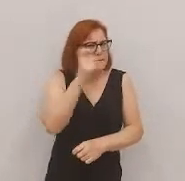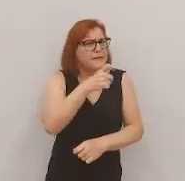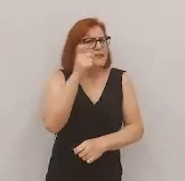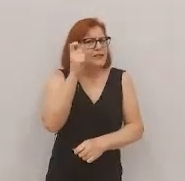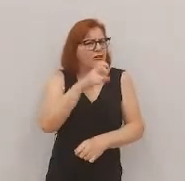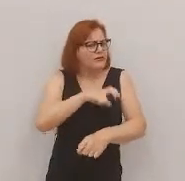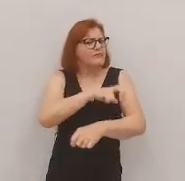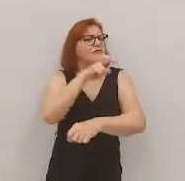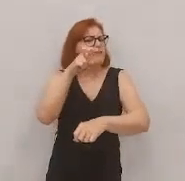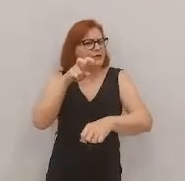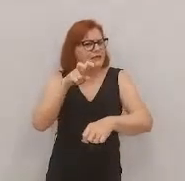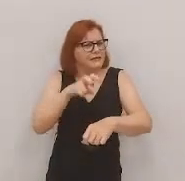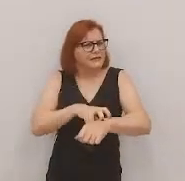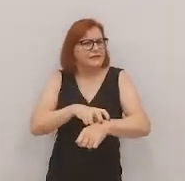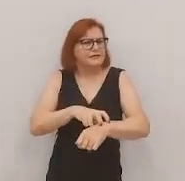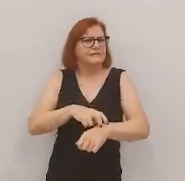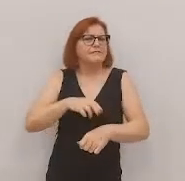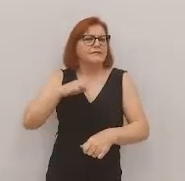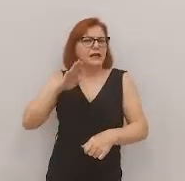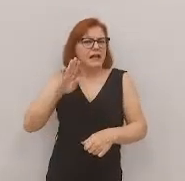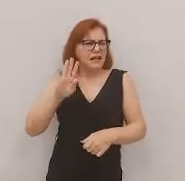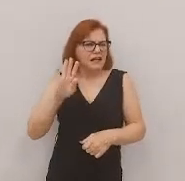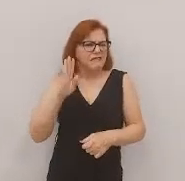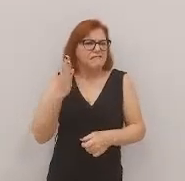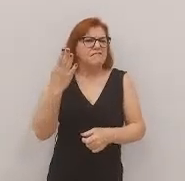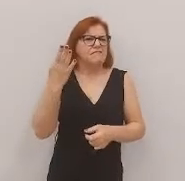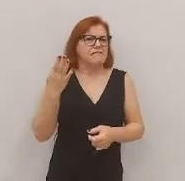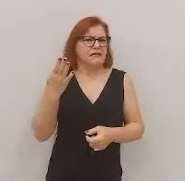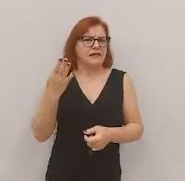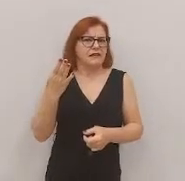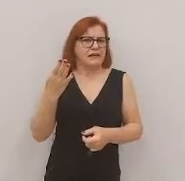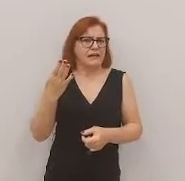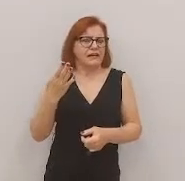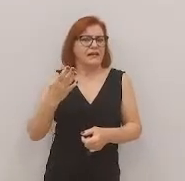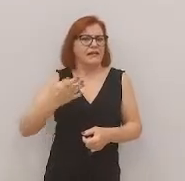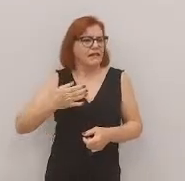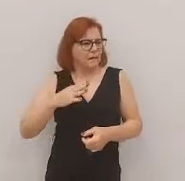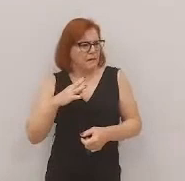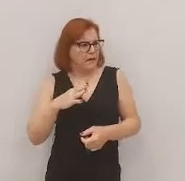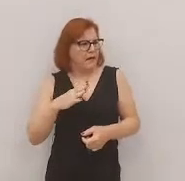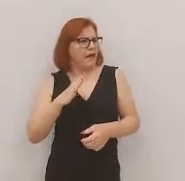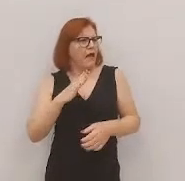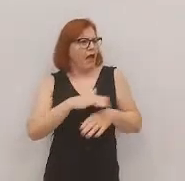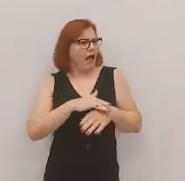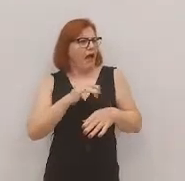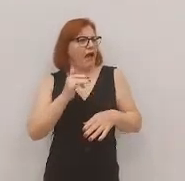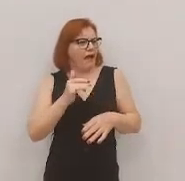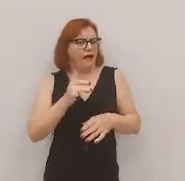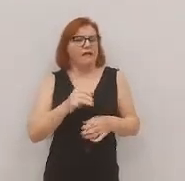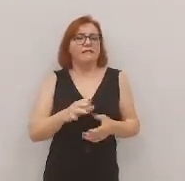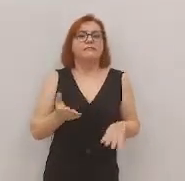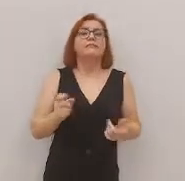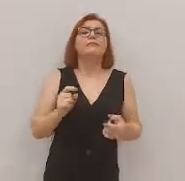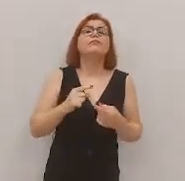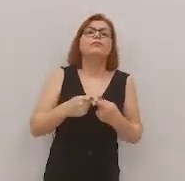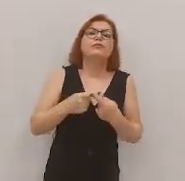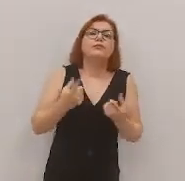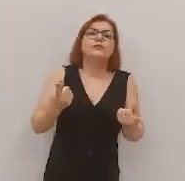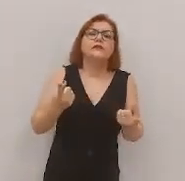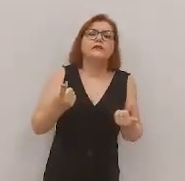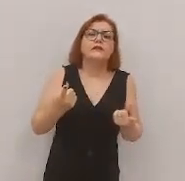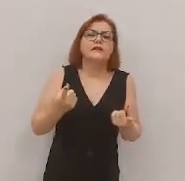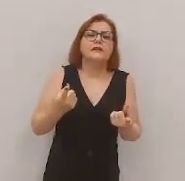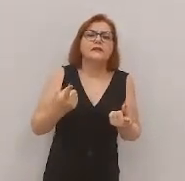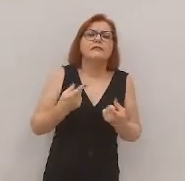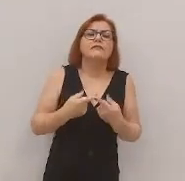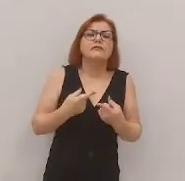mentirosa, enganadora, sedutora. Para quê? Para o homem, para conquistar